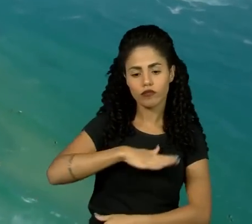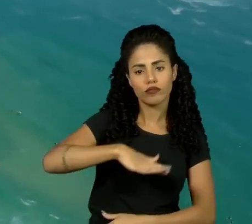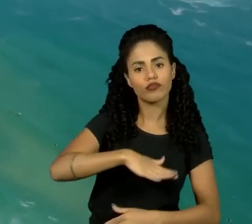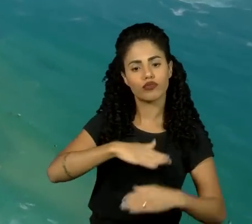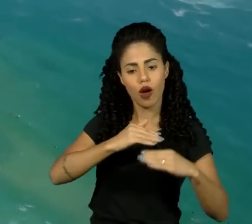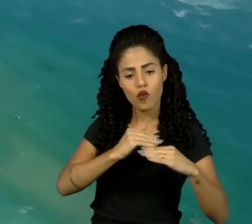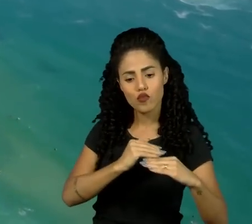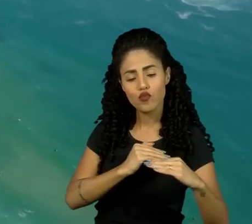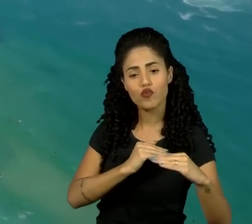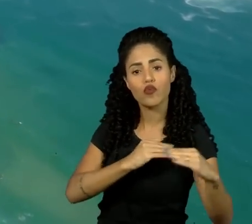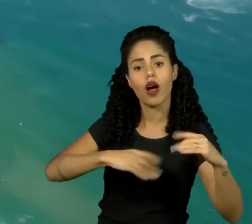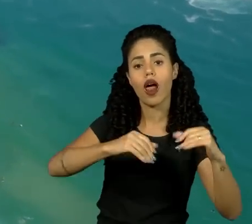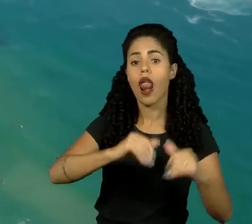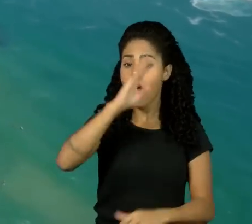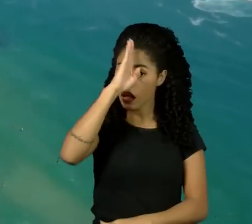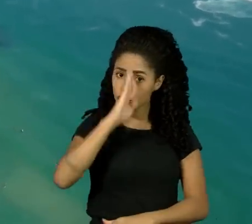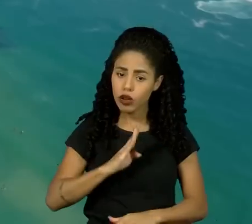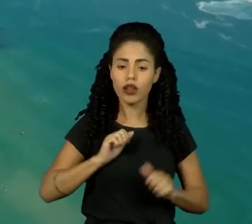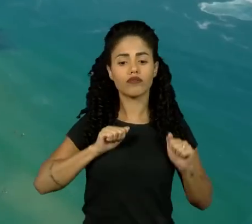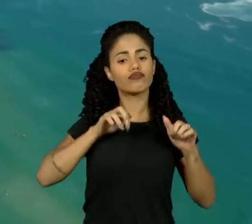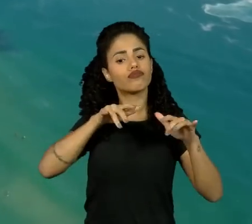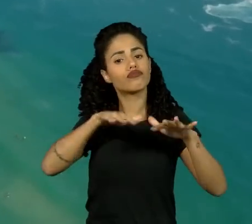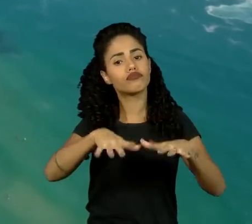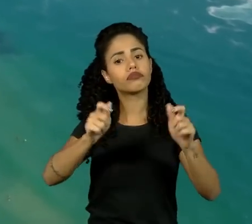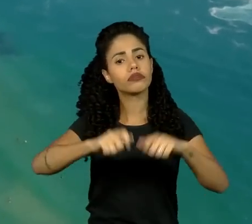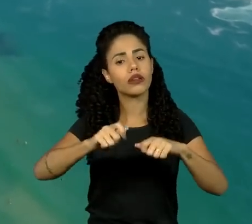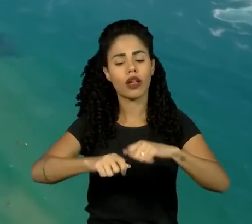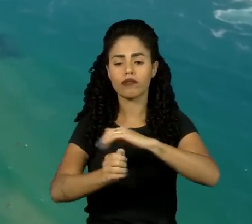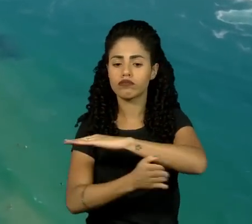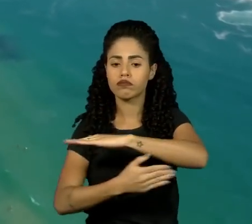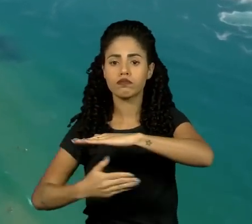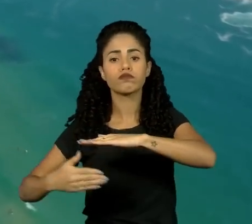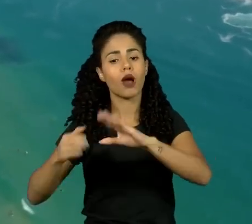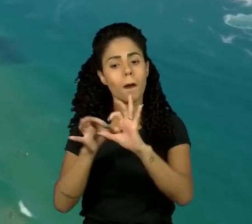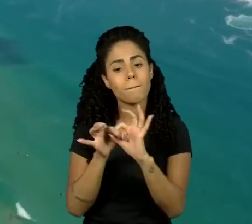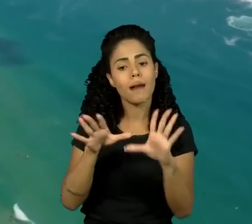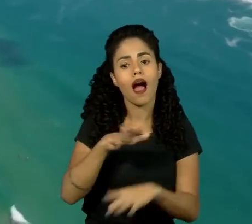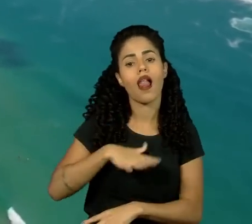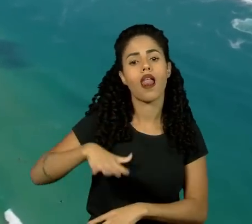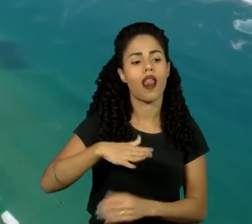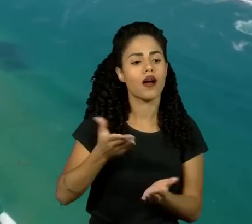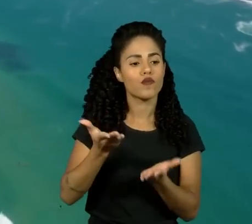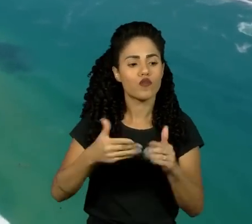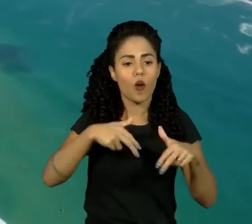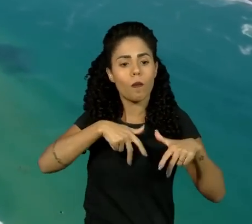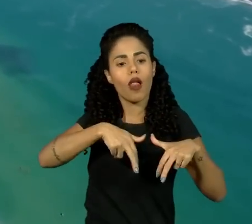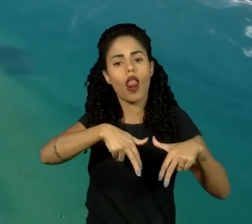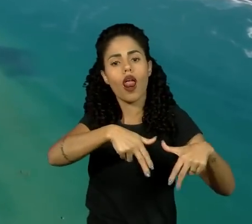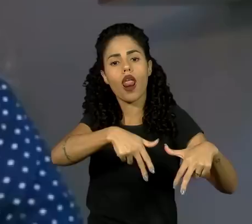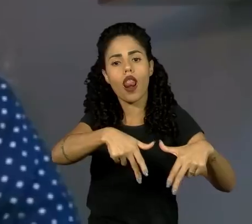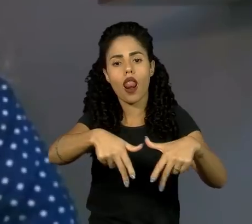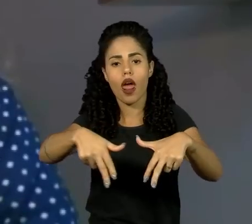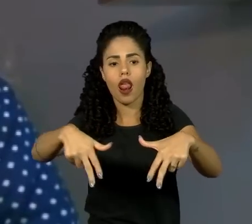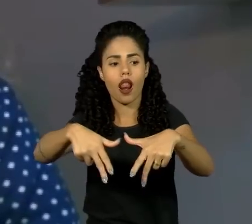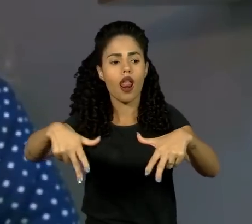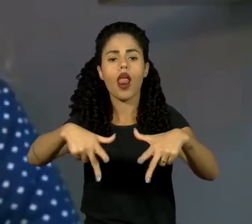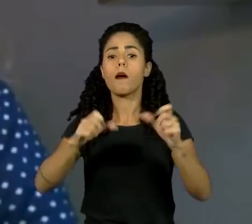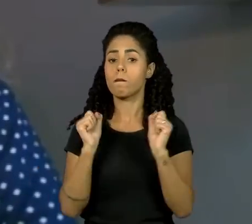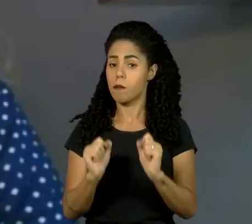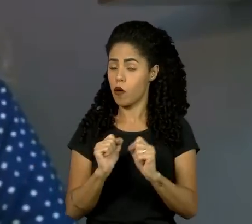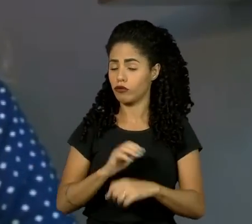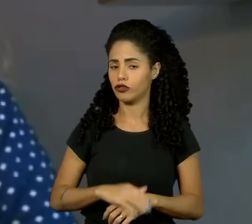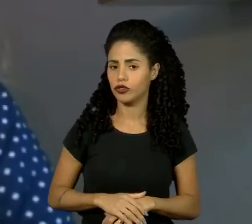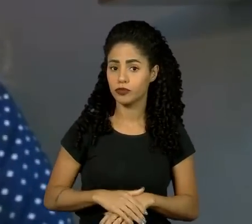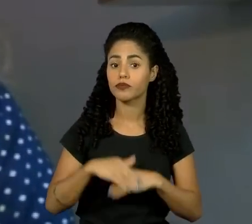bens públicos que garantem a proteção dessas áreas fundamentais para o equilíbrio ambiental. A gente está falando